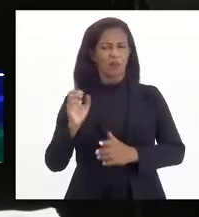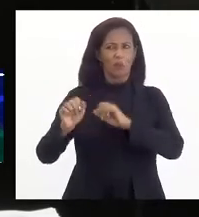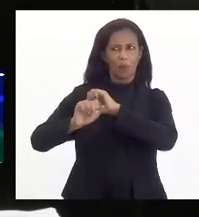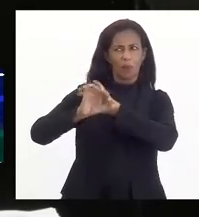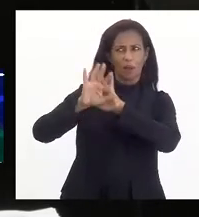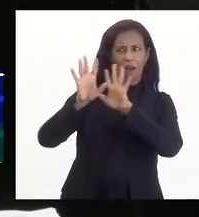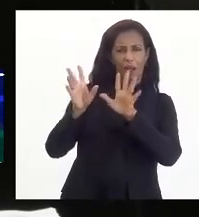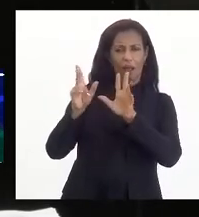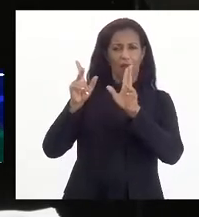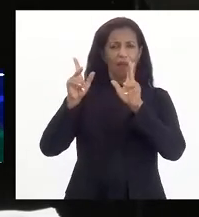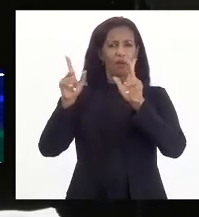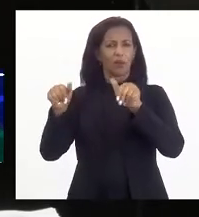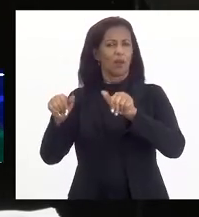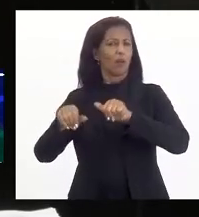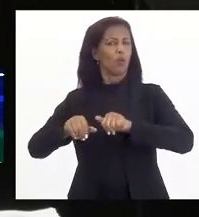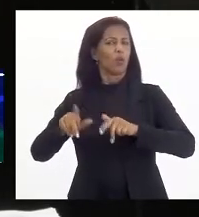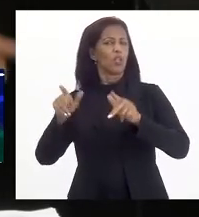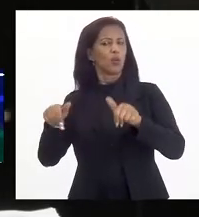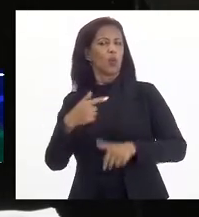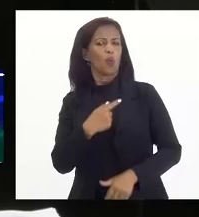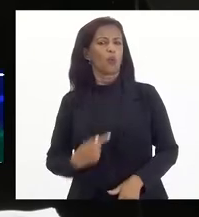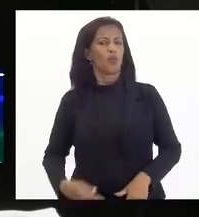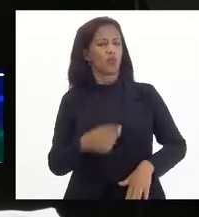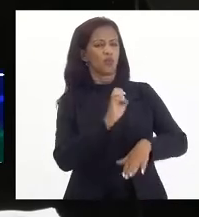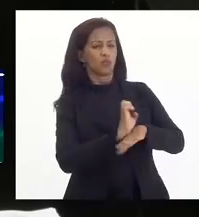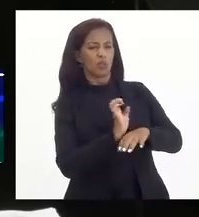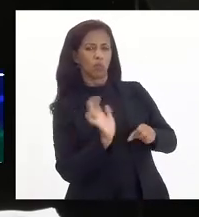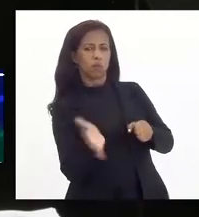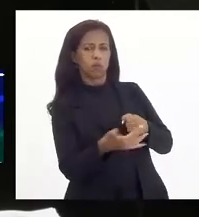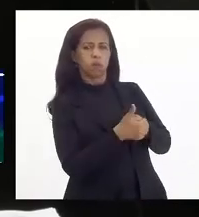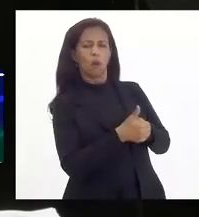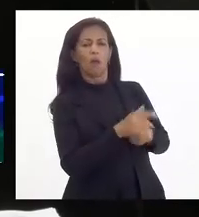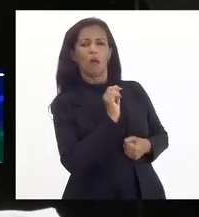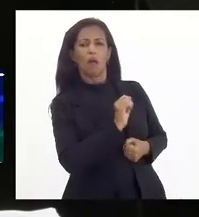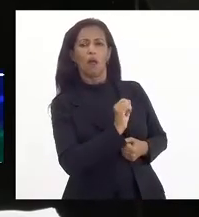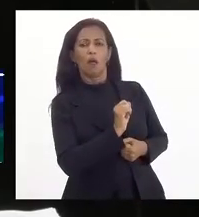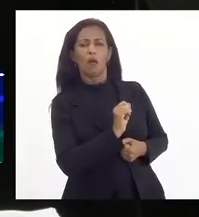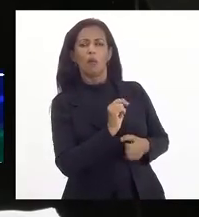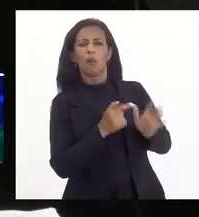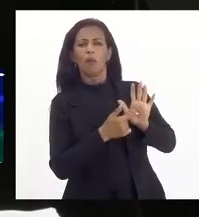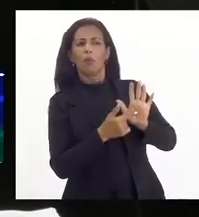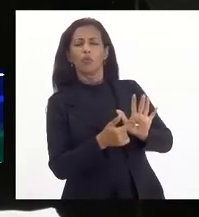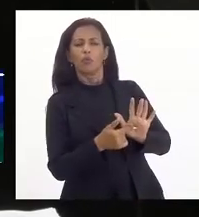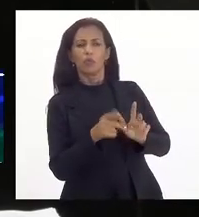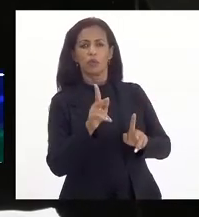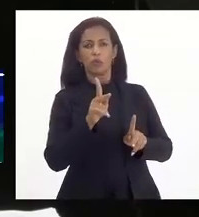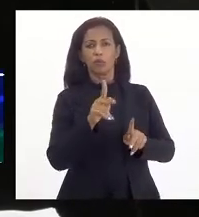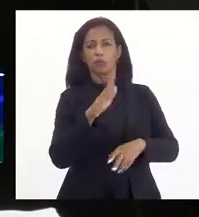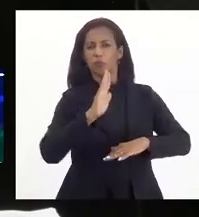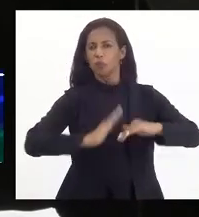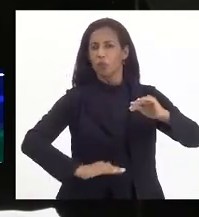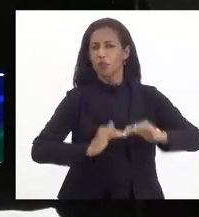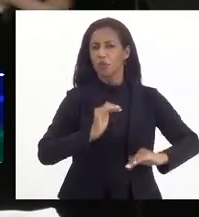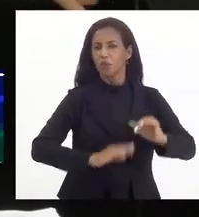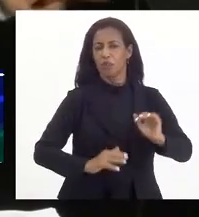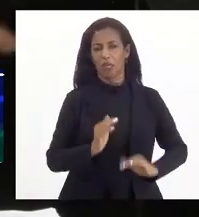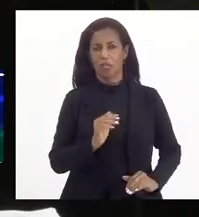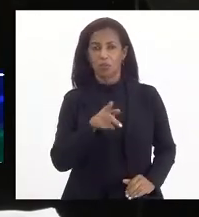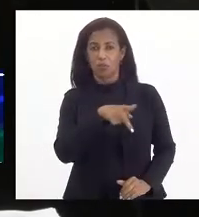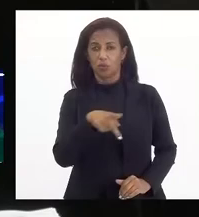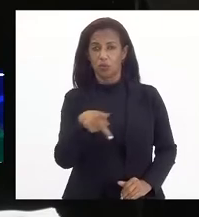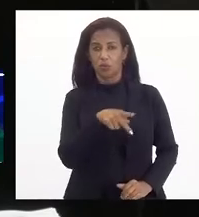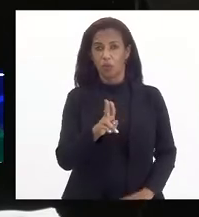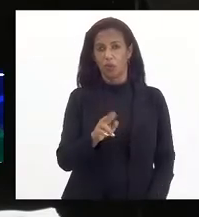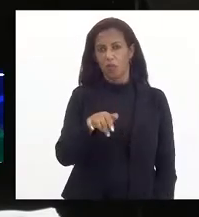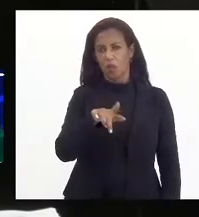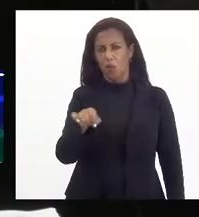como tá sendo feito pela fogo vem do Estado querendo extinguir um aniversário do Estado acionando os profissionais os professores da